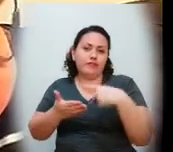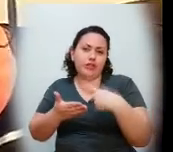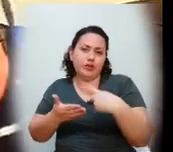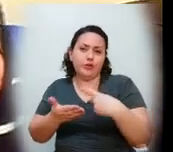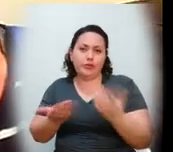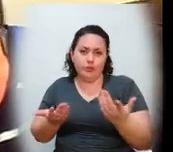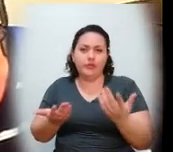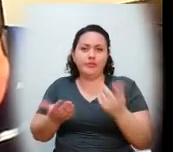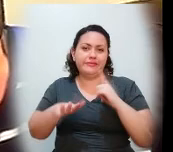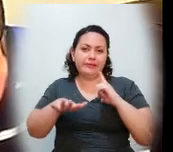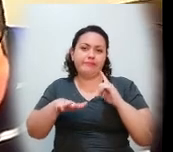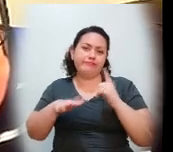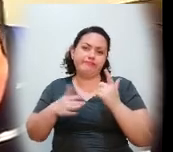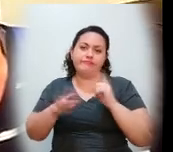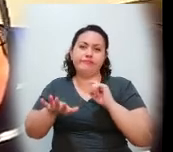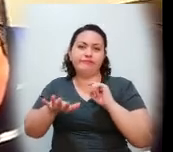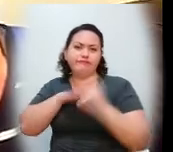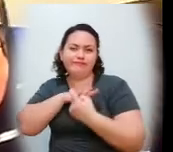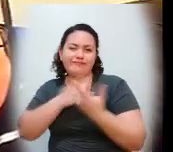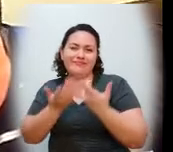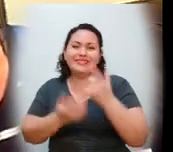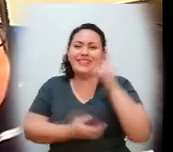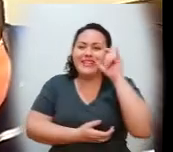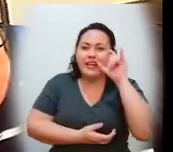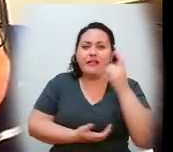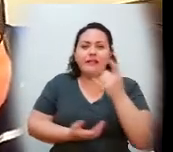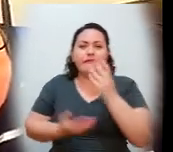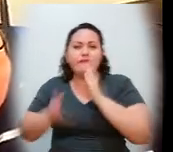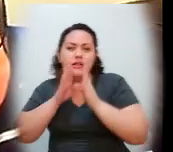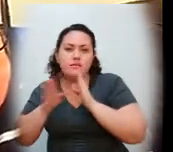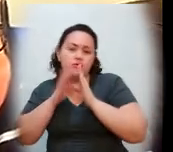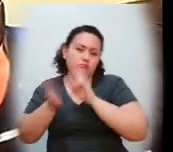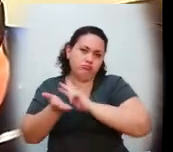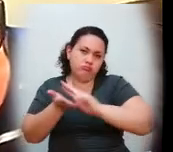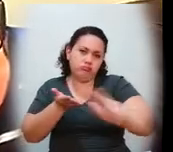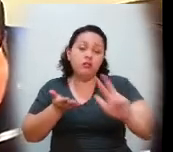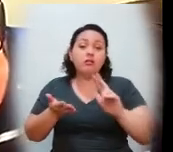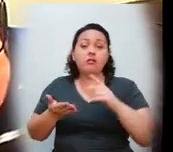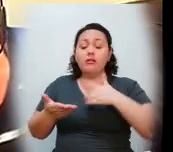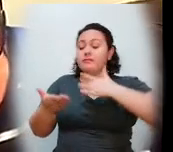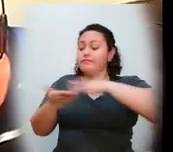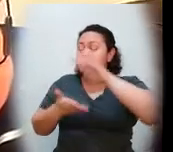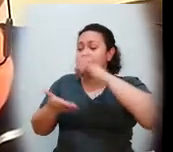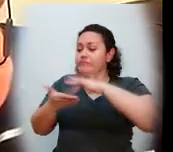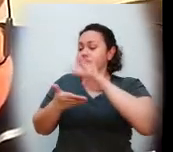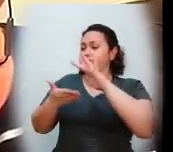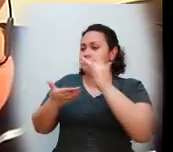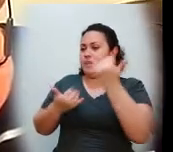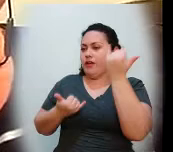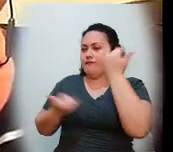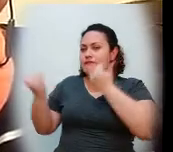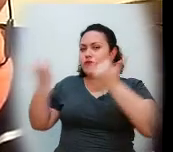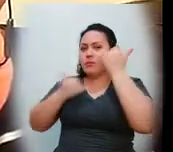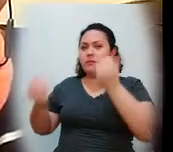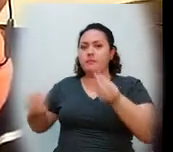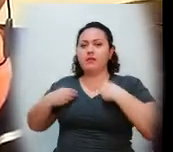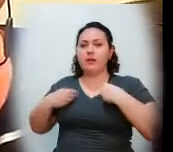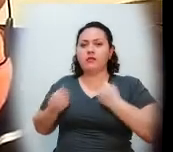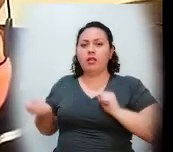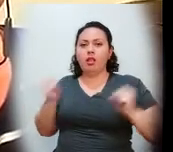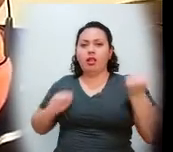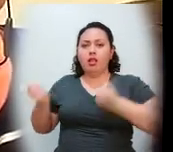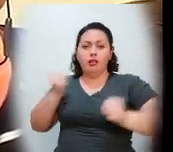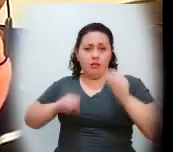é, nos nossos programas de Instagram, Facebook, enfim, a gente pode acabar vendo alguma coisa que